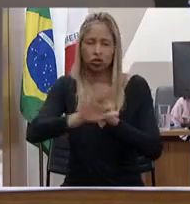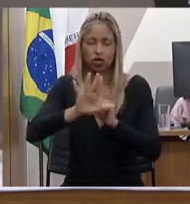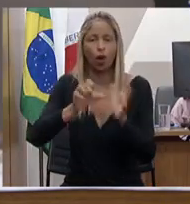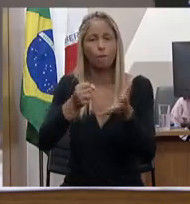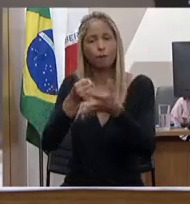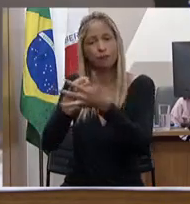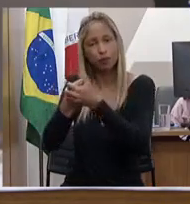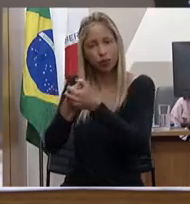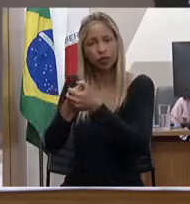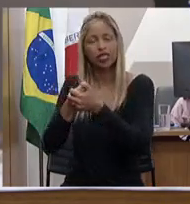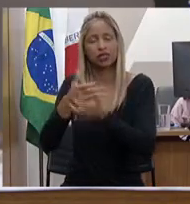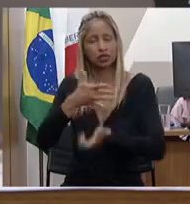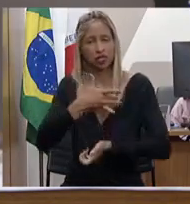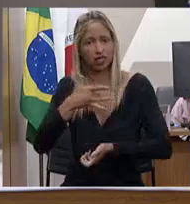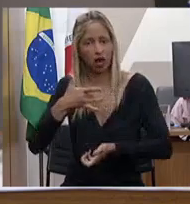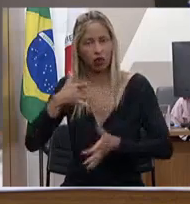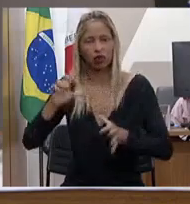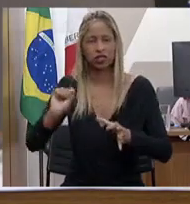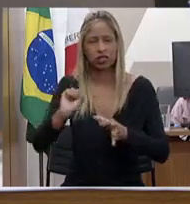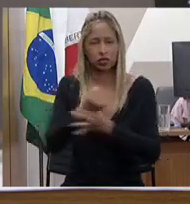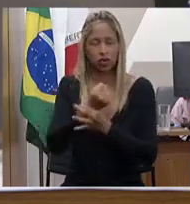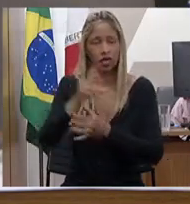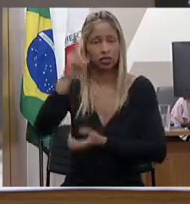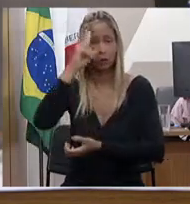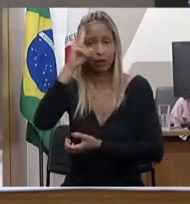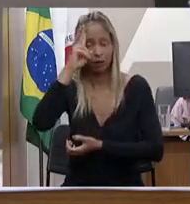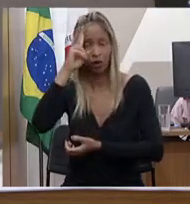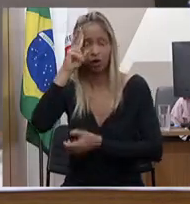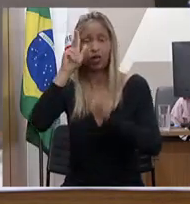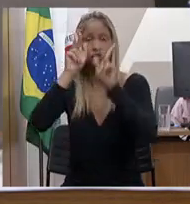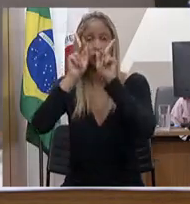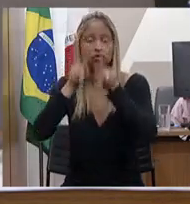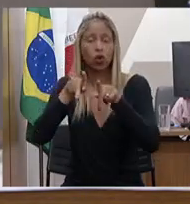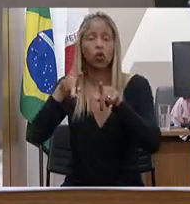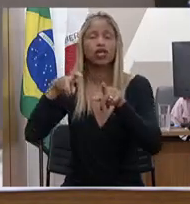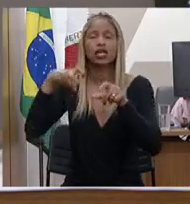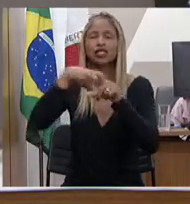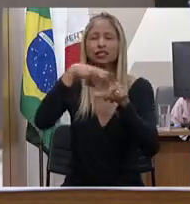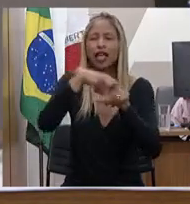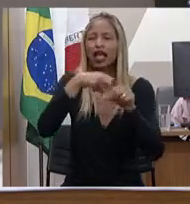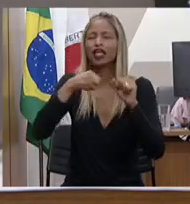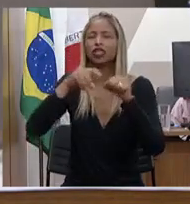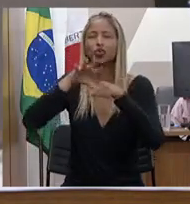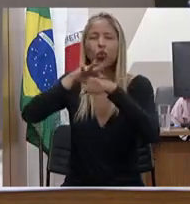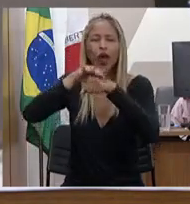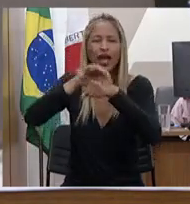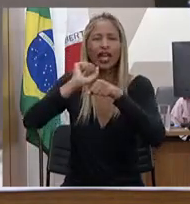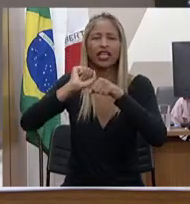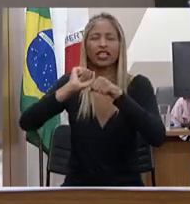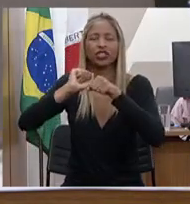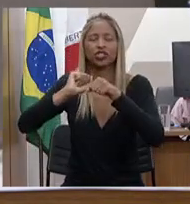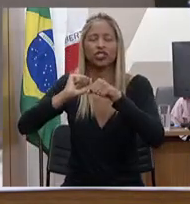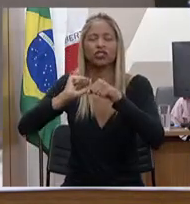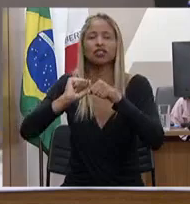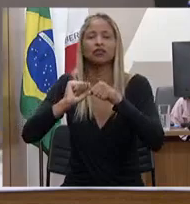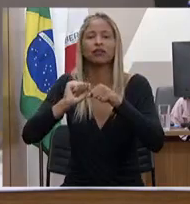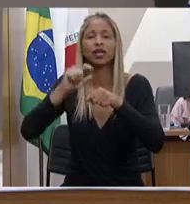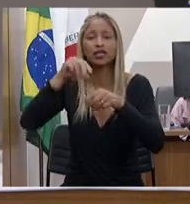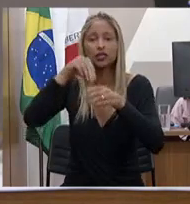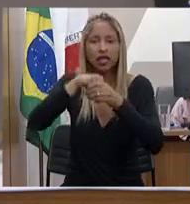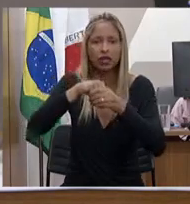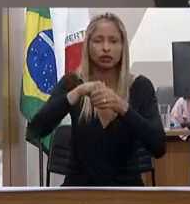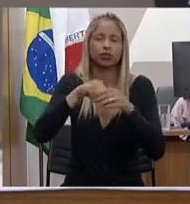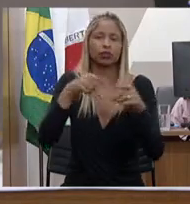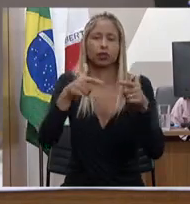proteção da Saúde da segurança de memória as vítimas de acidentados de adoecidos no decorrente do seu